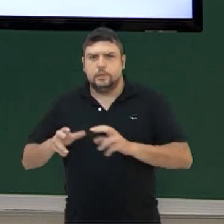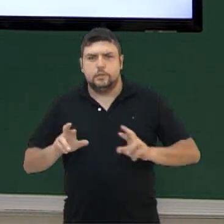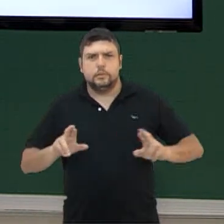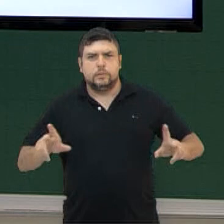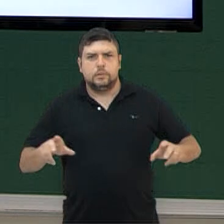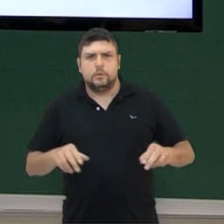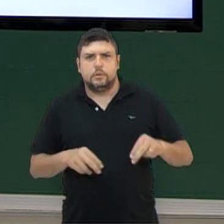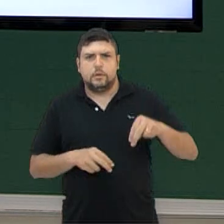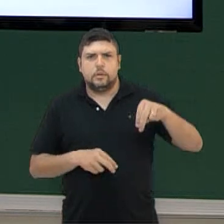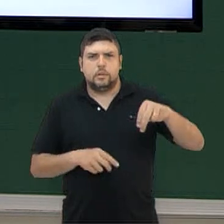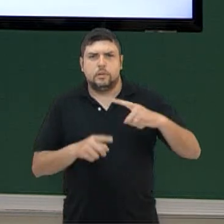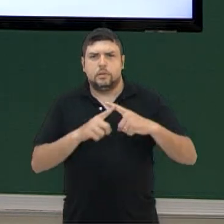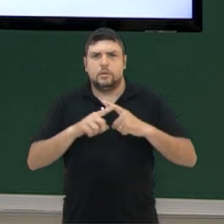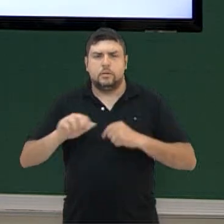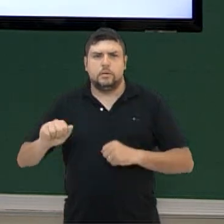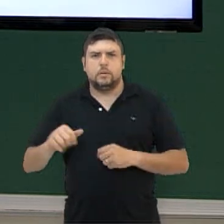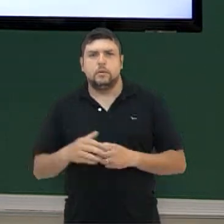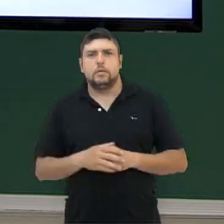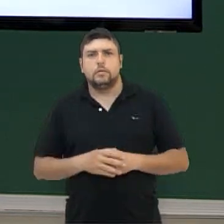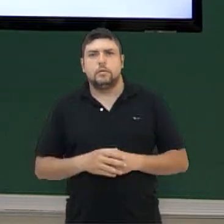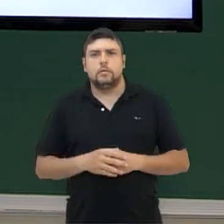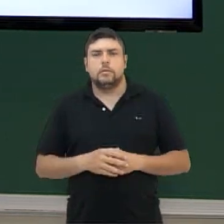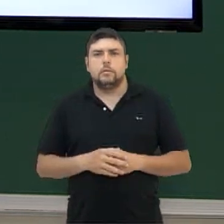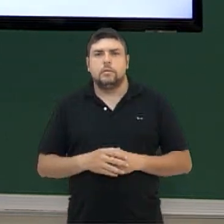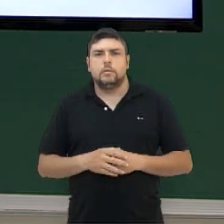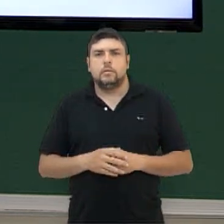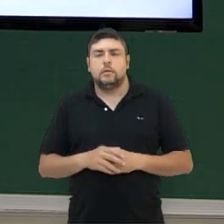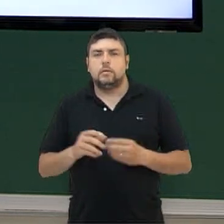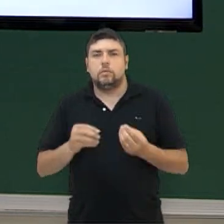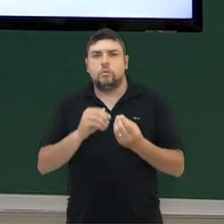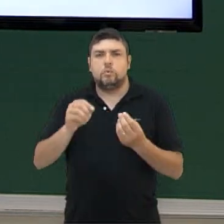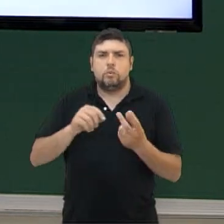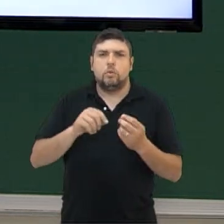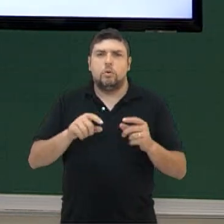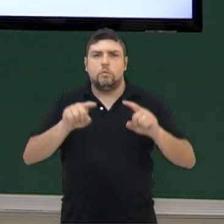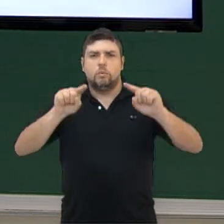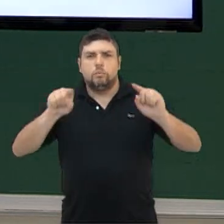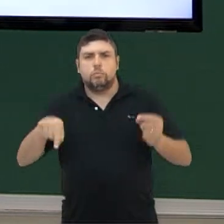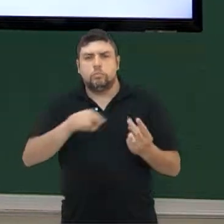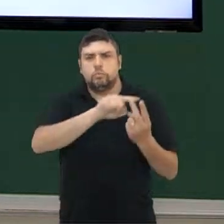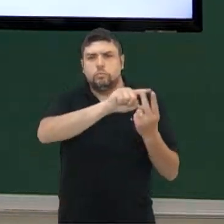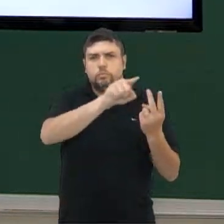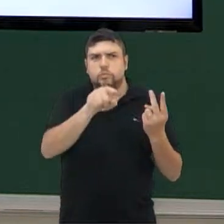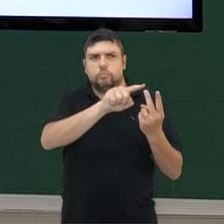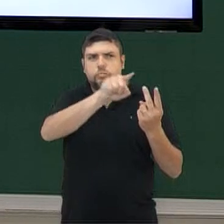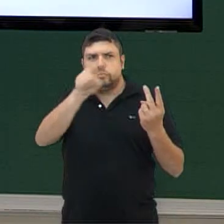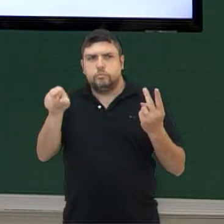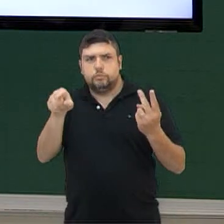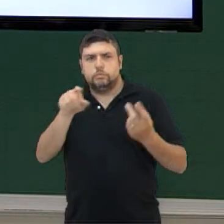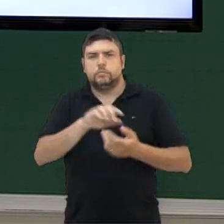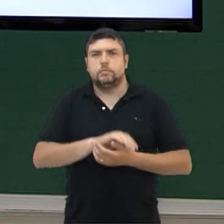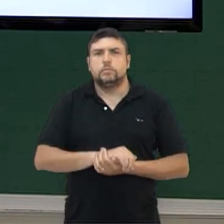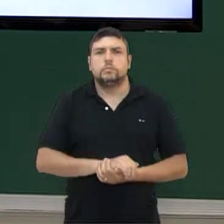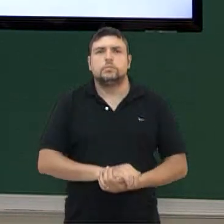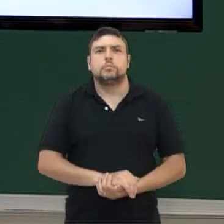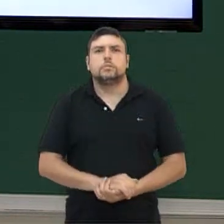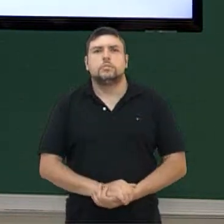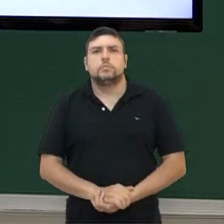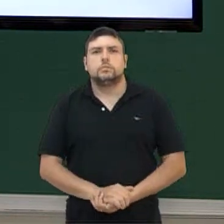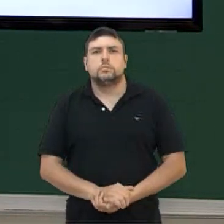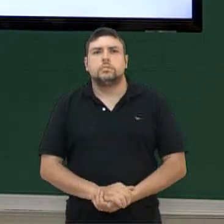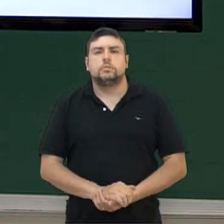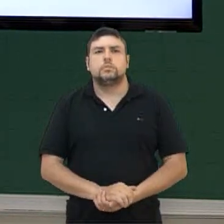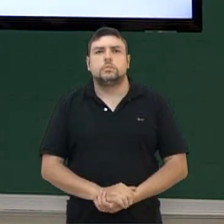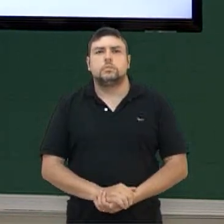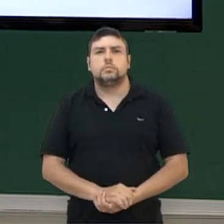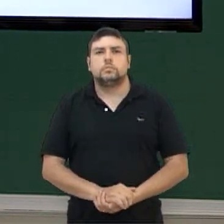vezes A, então fica M ao quadrado vezes A ao quadrado, nós distribuímos. Aqui é uma divisão, 7 elevado a